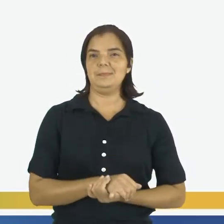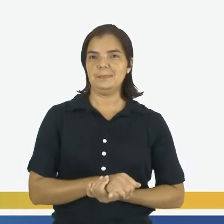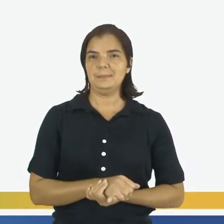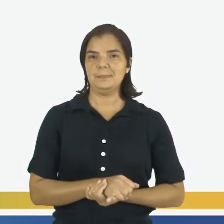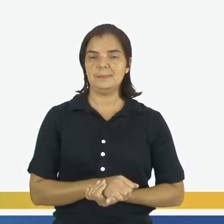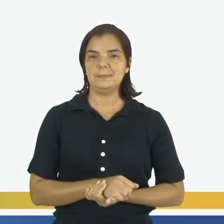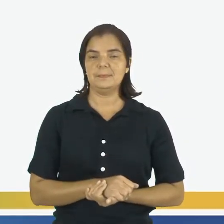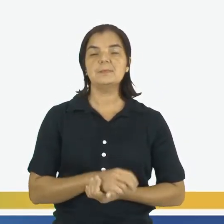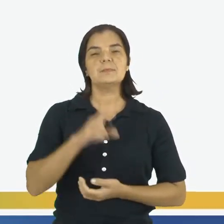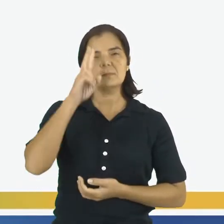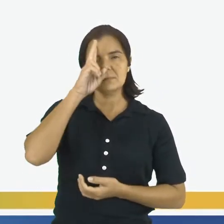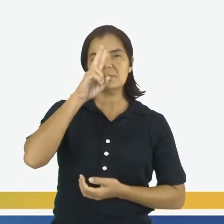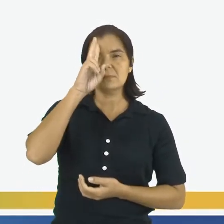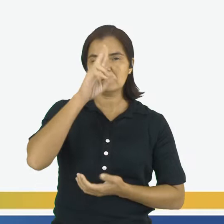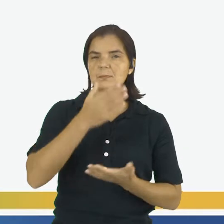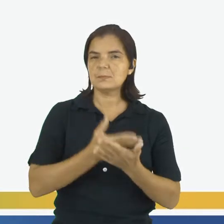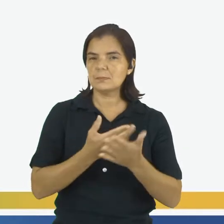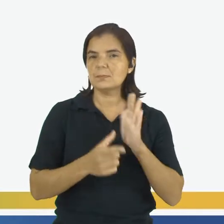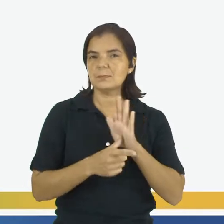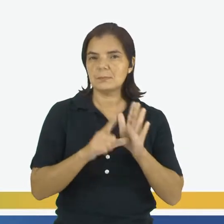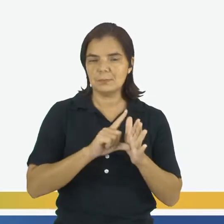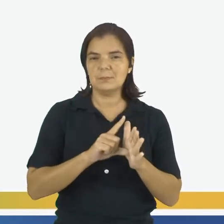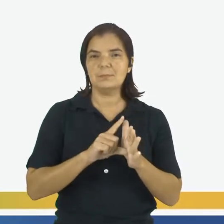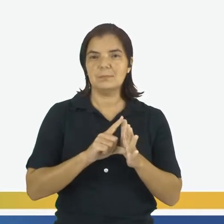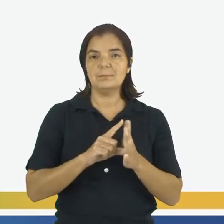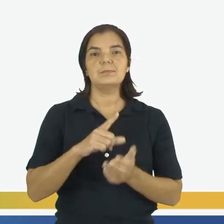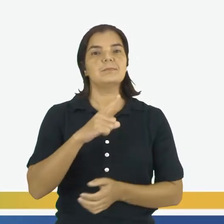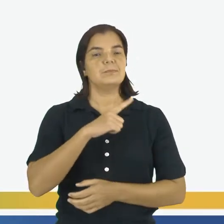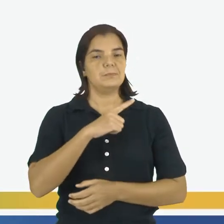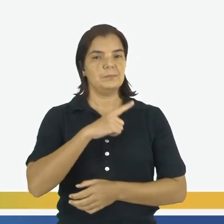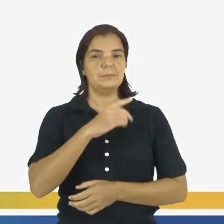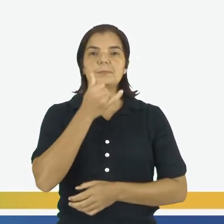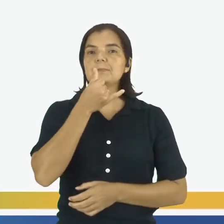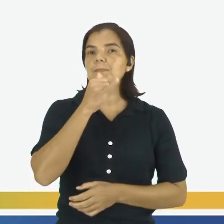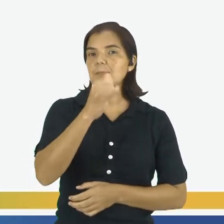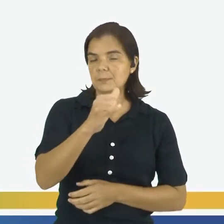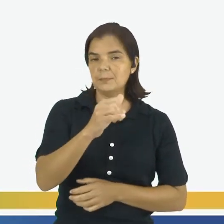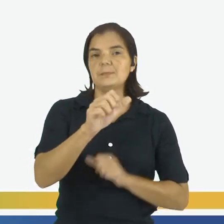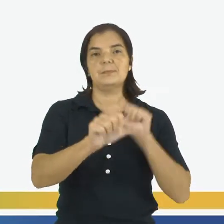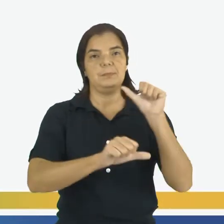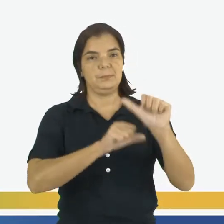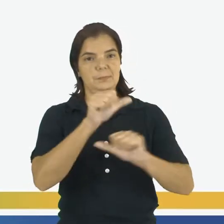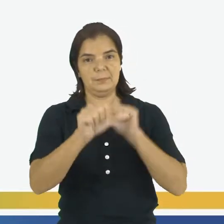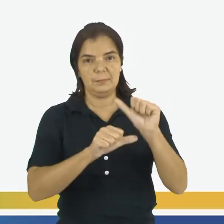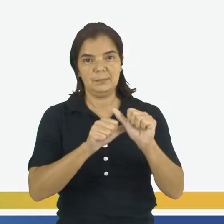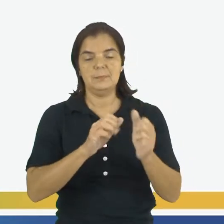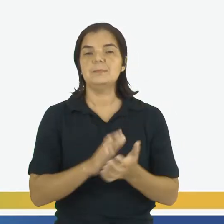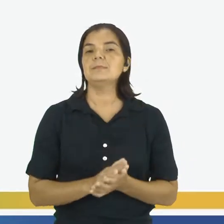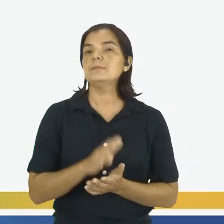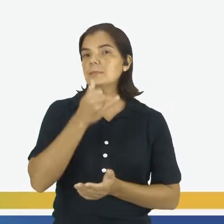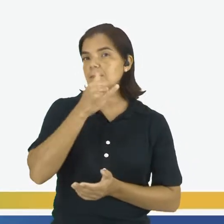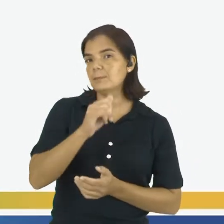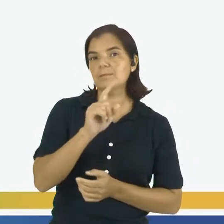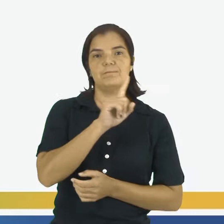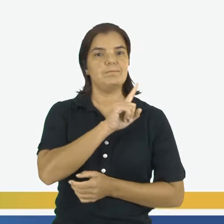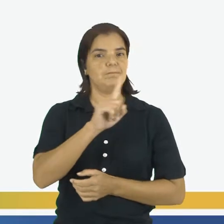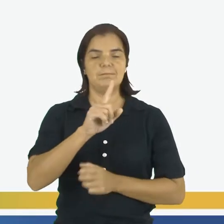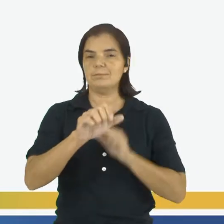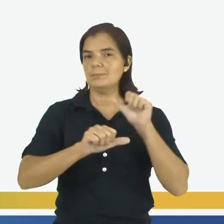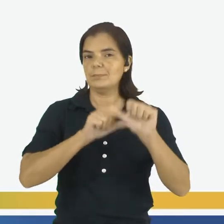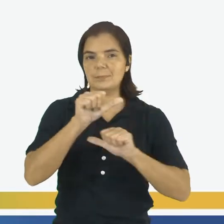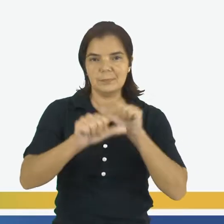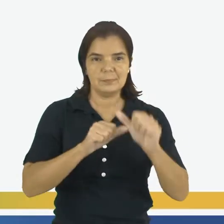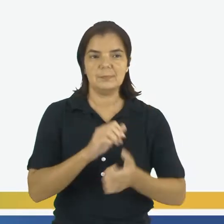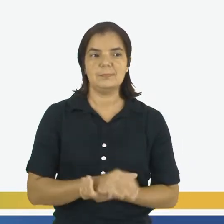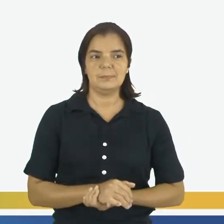renováveis? Lembra lá da nossa aula anterior que nós vimos que temos a energia renovável e a energia não renovável. A